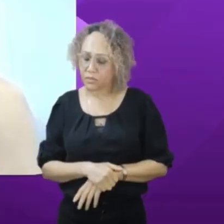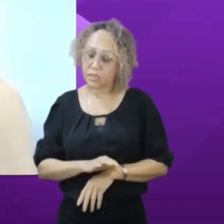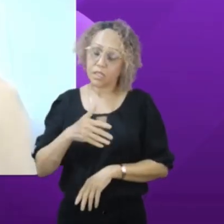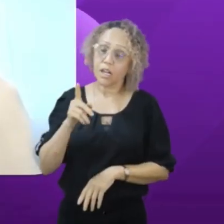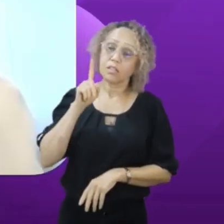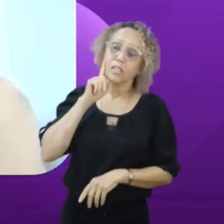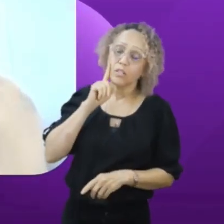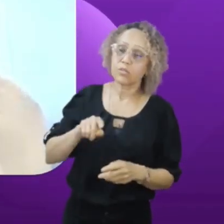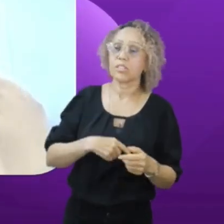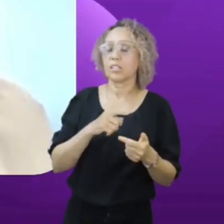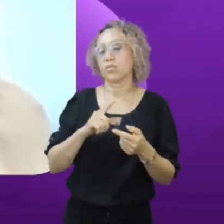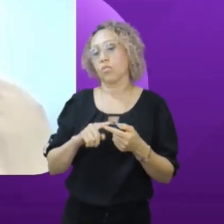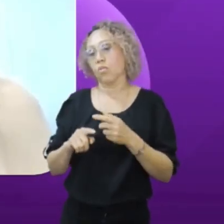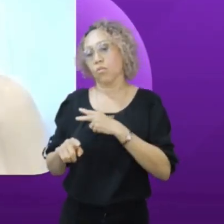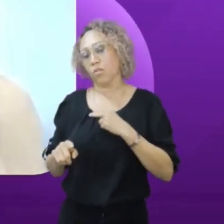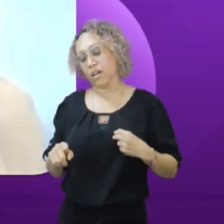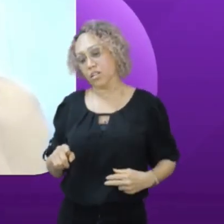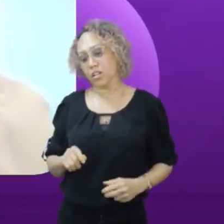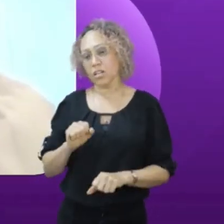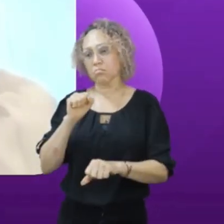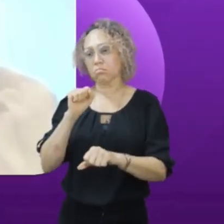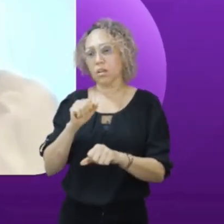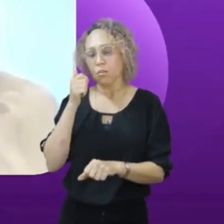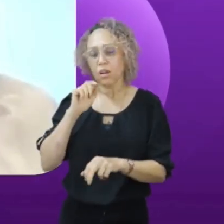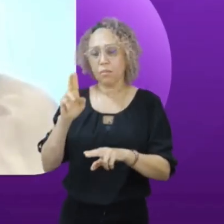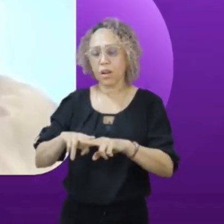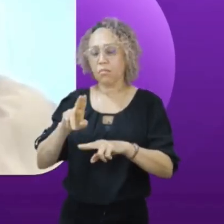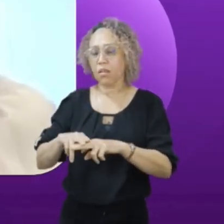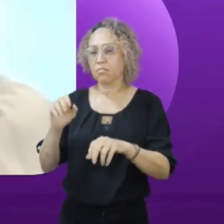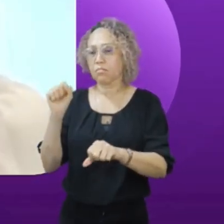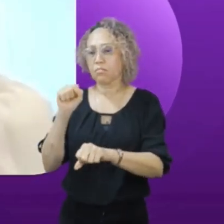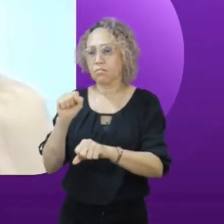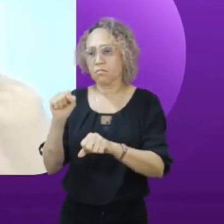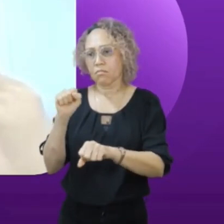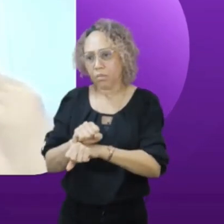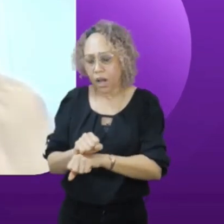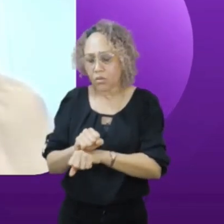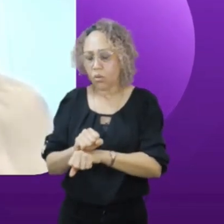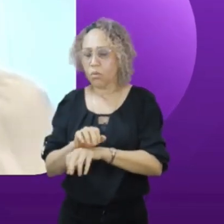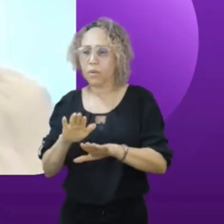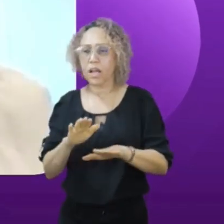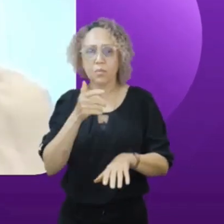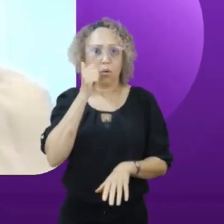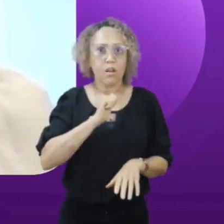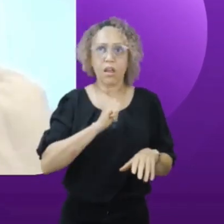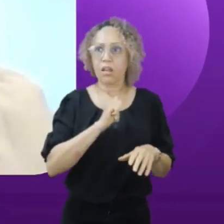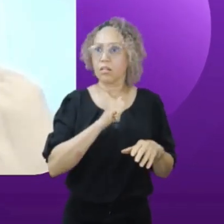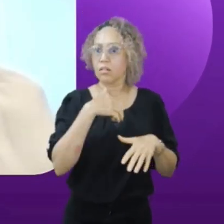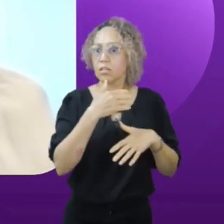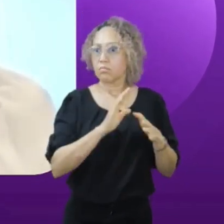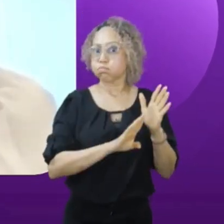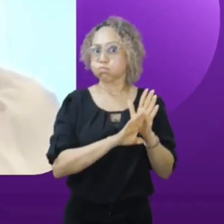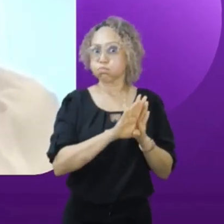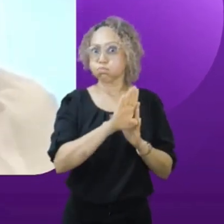a China, esses números ficaram estáveis, enquanto o Brasil vive esse aceleramento do encarceramento de mulheres. Quando a gente